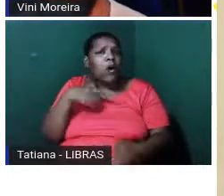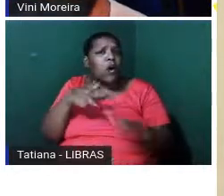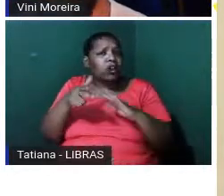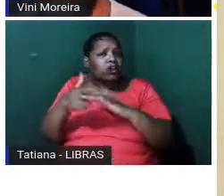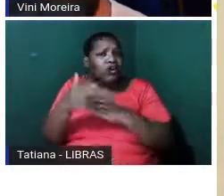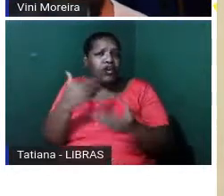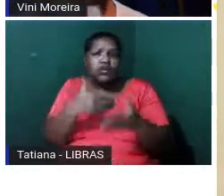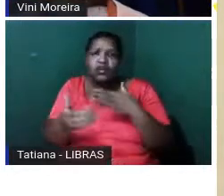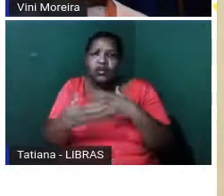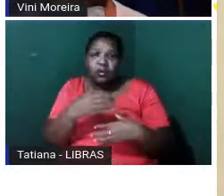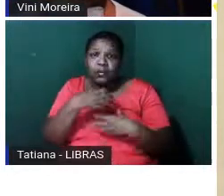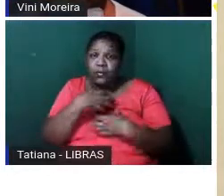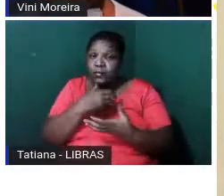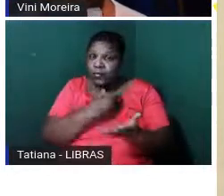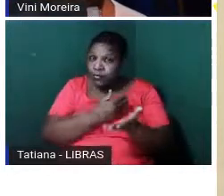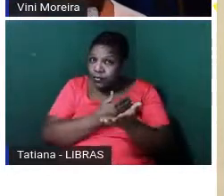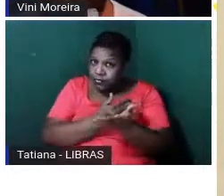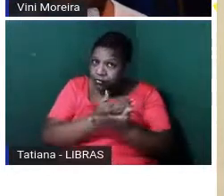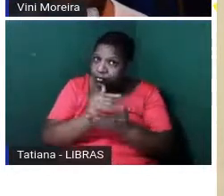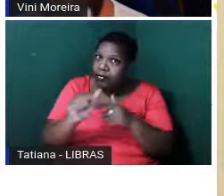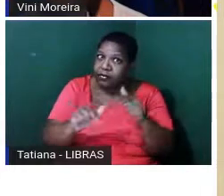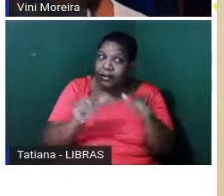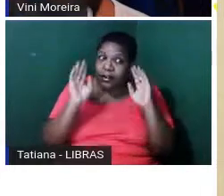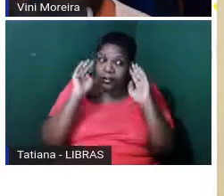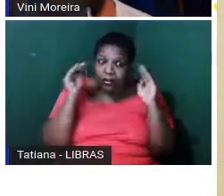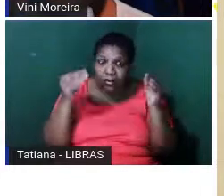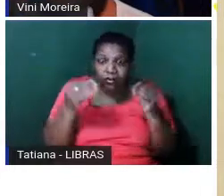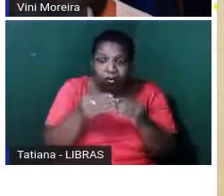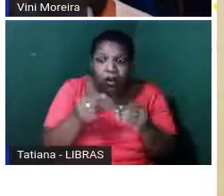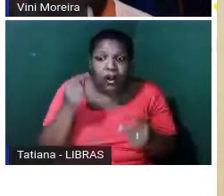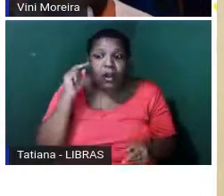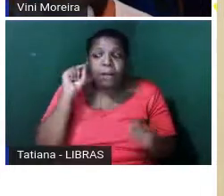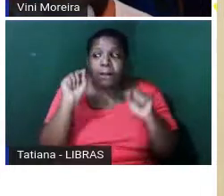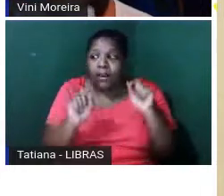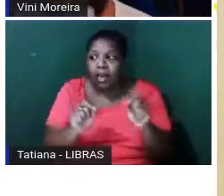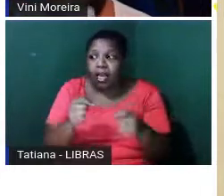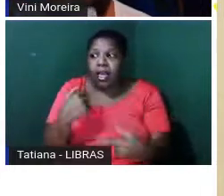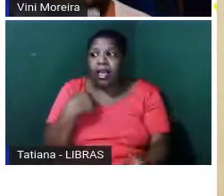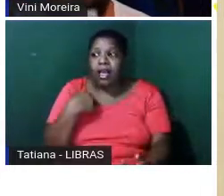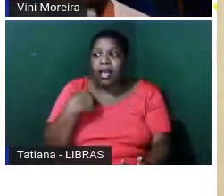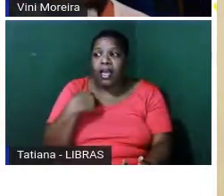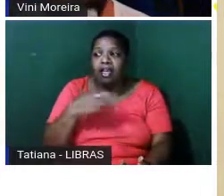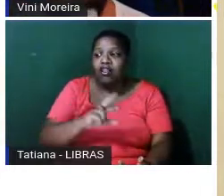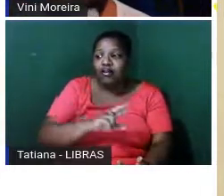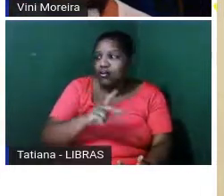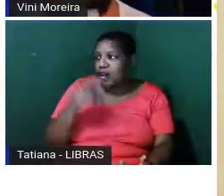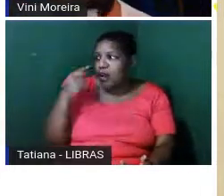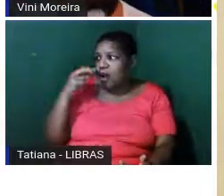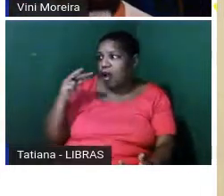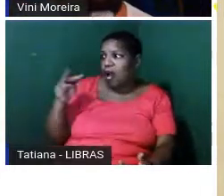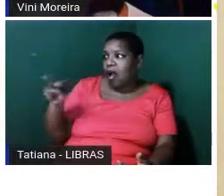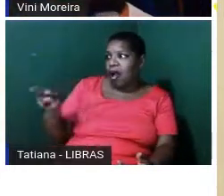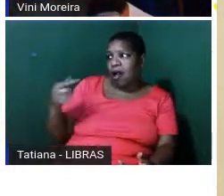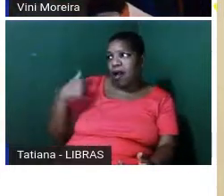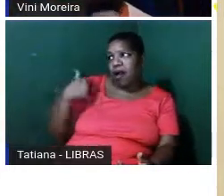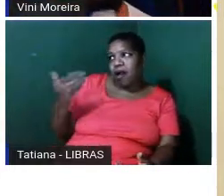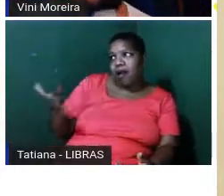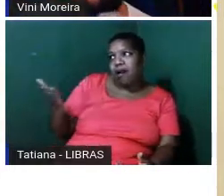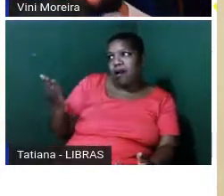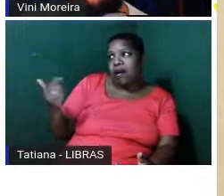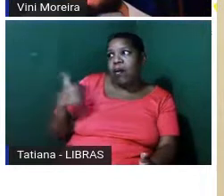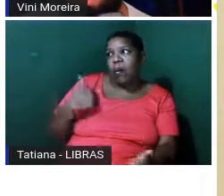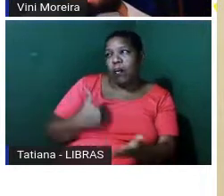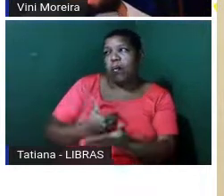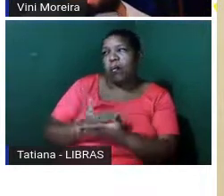início de da nossa carreira a gente Dessa fixação muito grande com a diferença tipo ah se eu